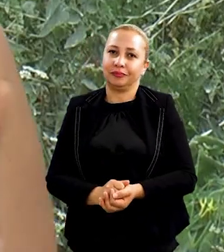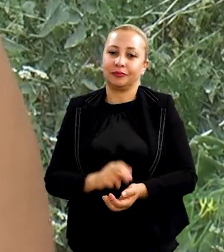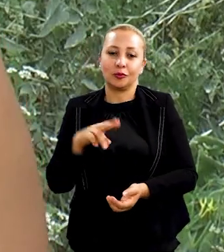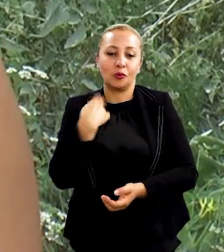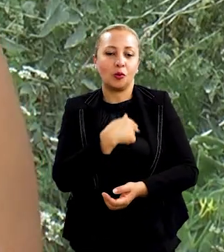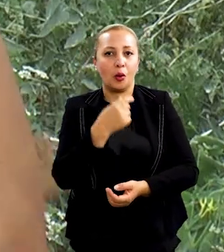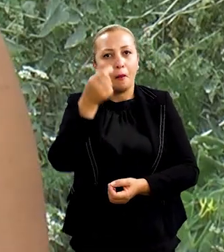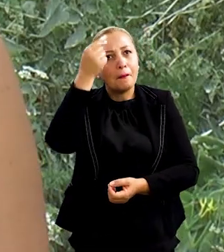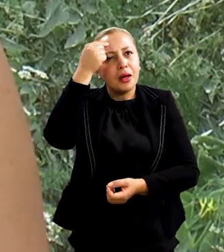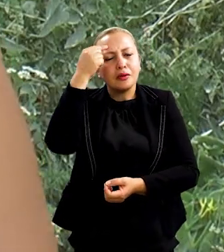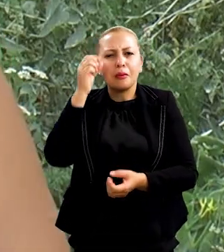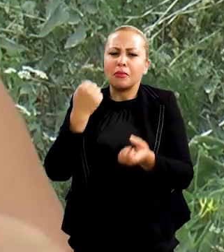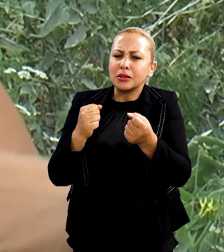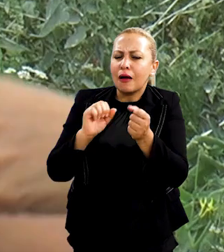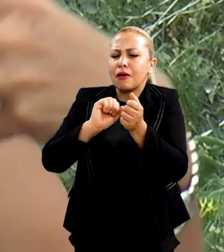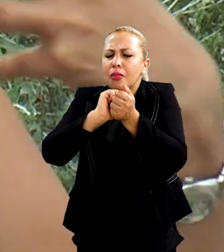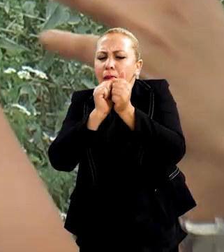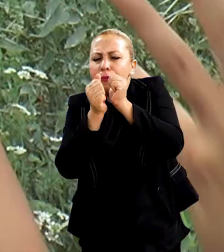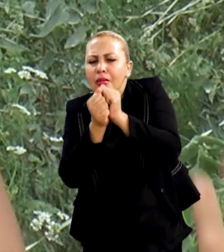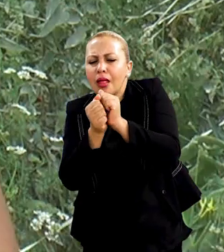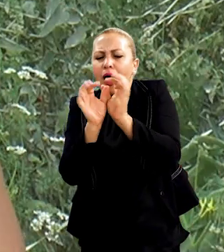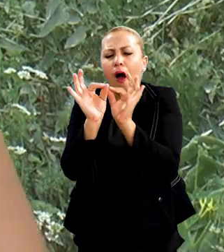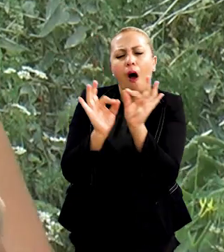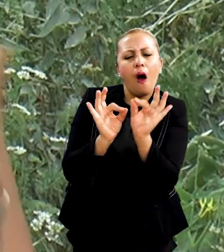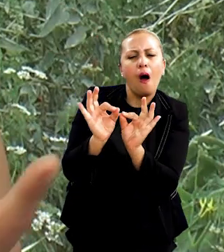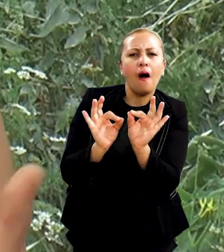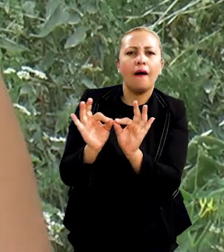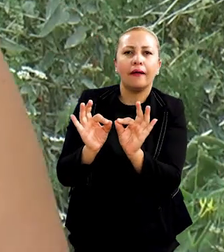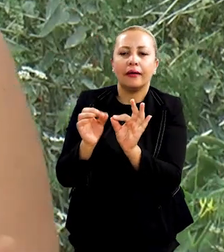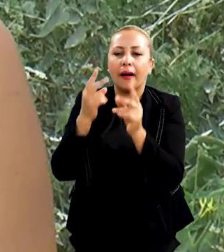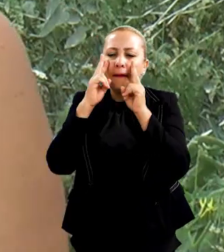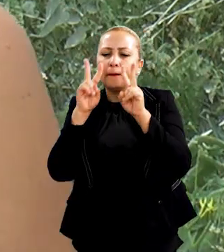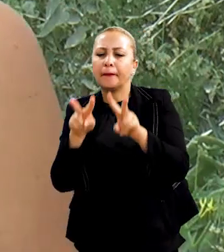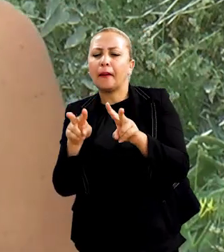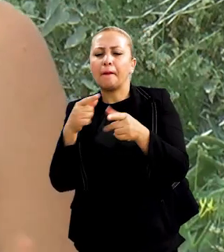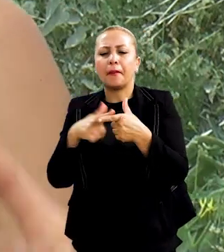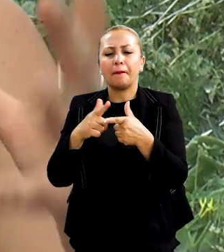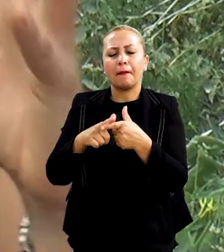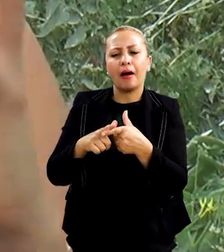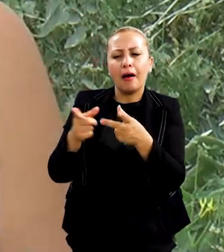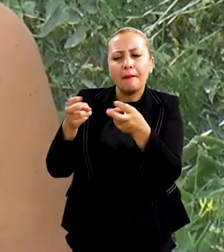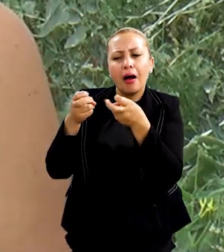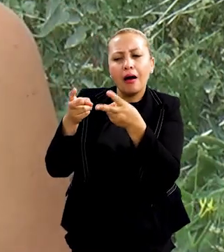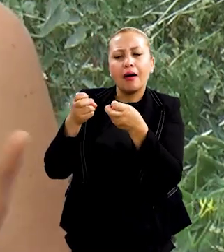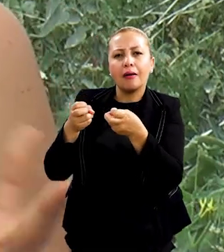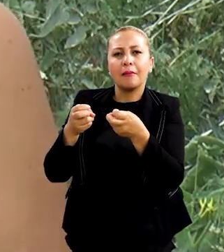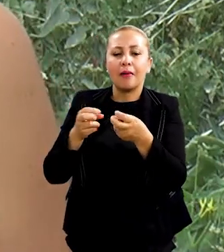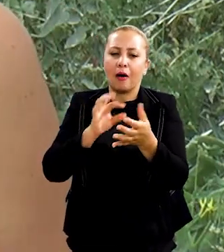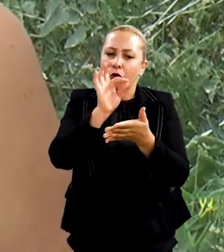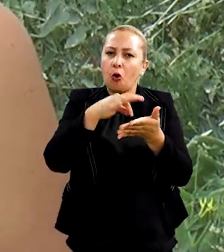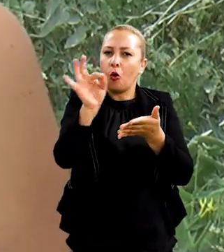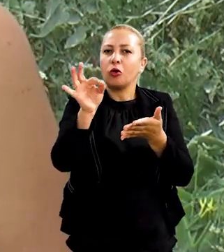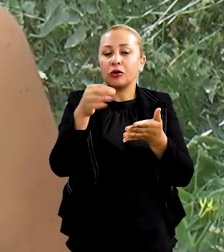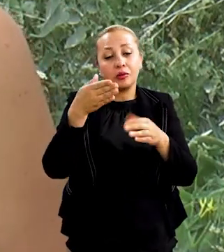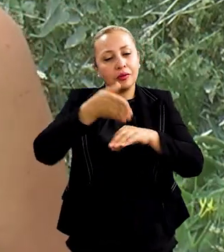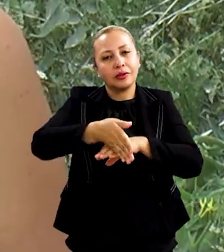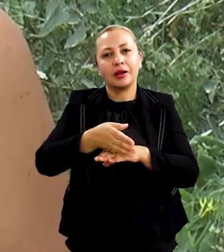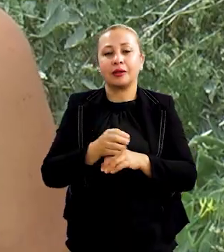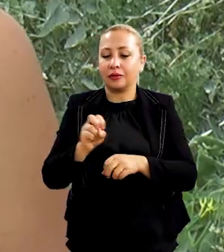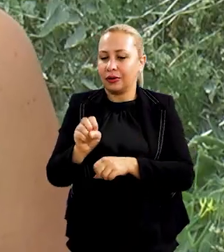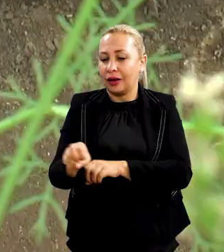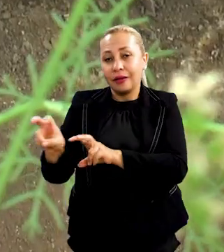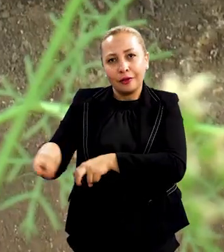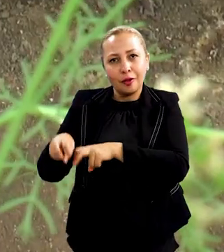gente viu que precisava ajustar, a gente estudou qual era o problema e a gente viu uma forma de corrigir dentro do que a gente pode utilizar dentro da